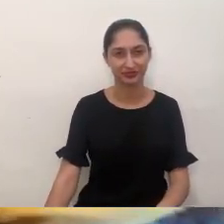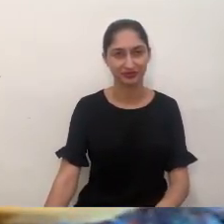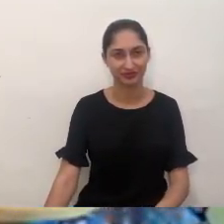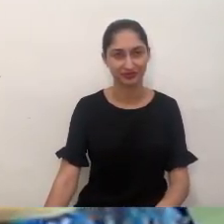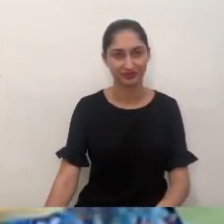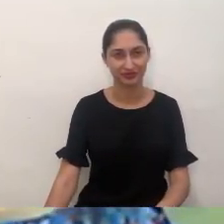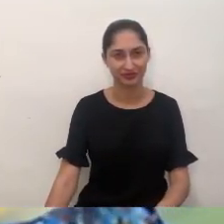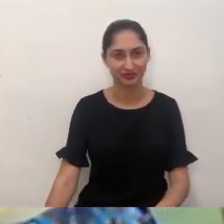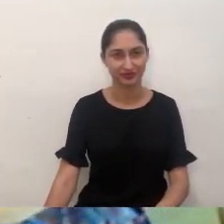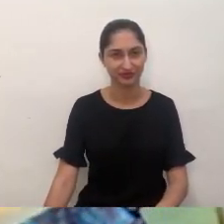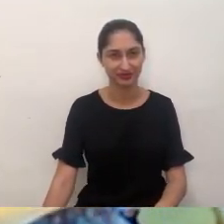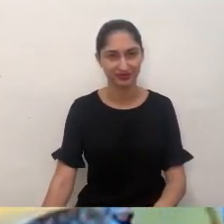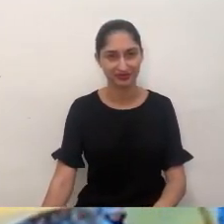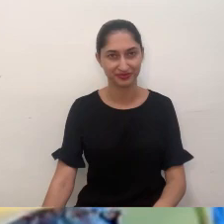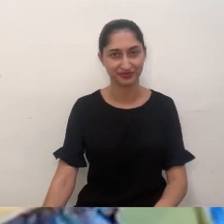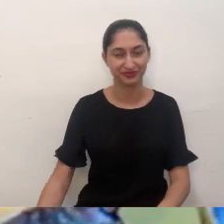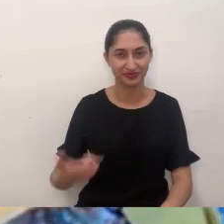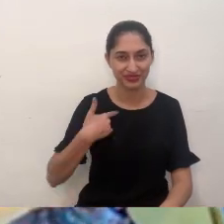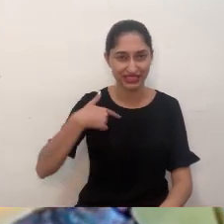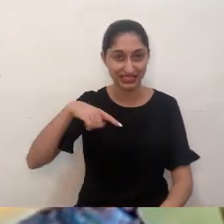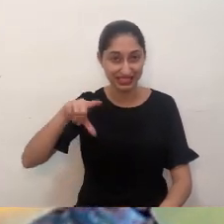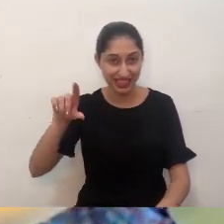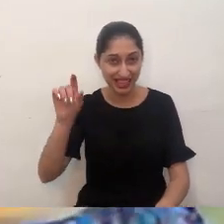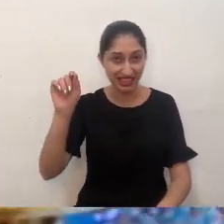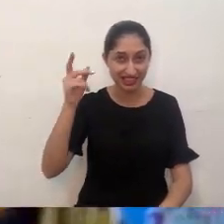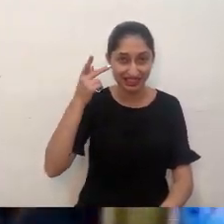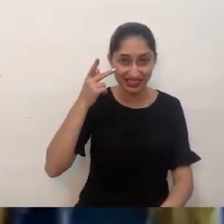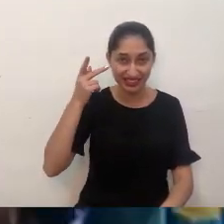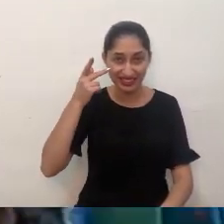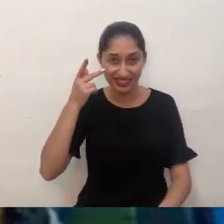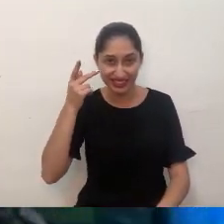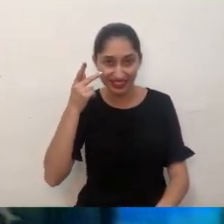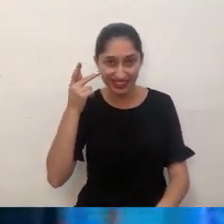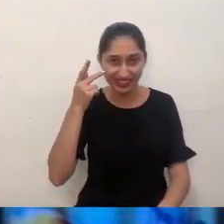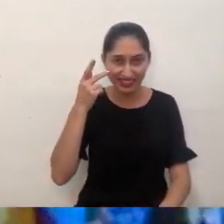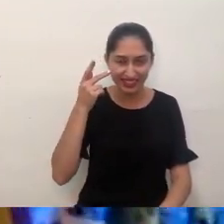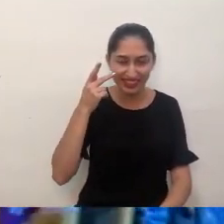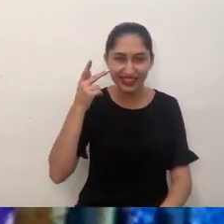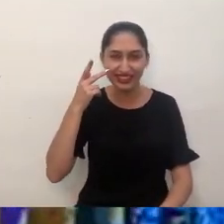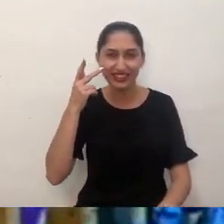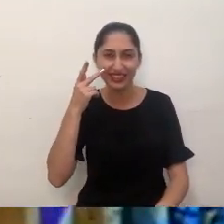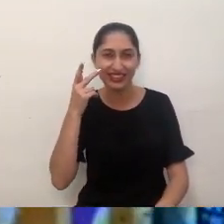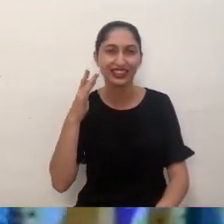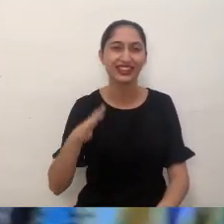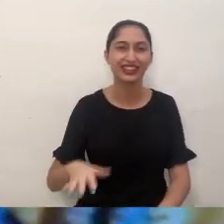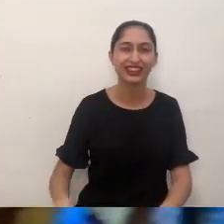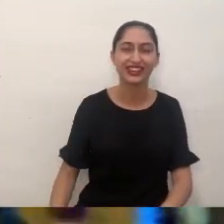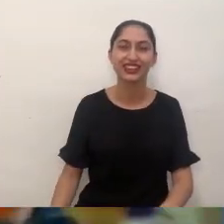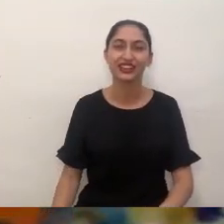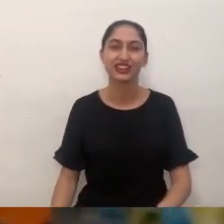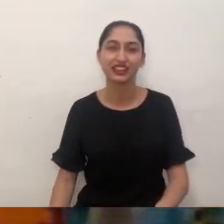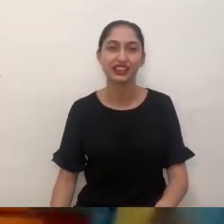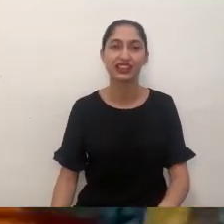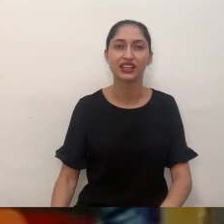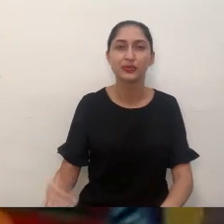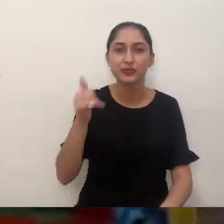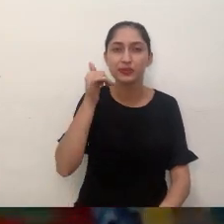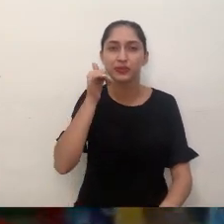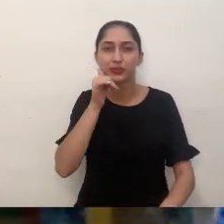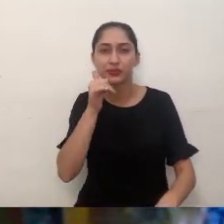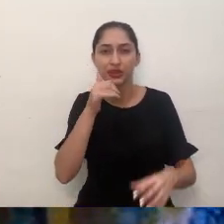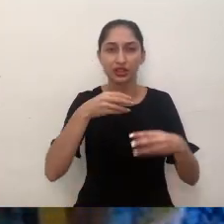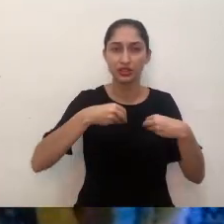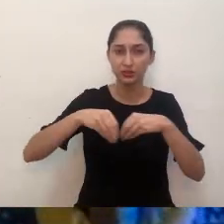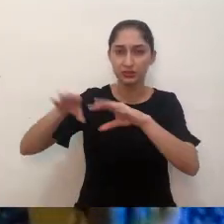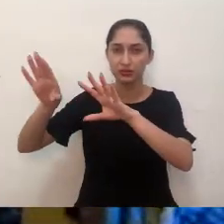Eu saí da pra São Paulo, tá ficando tão invisível. As moças sem namorado